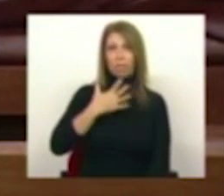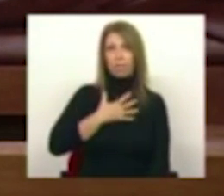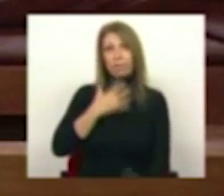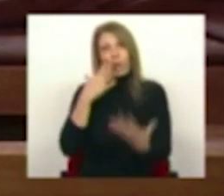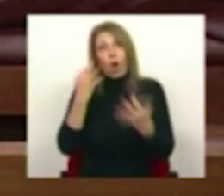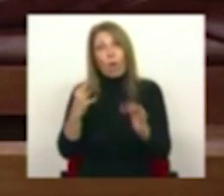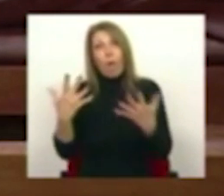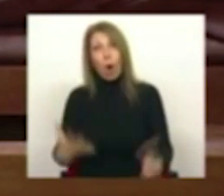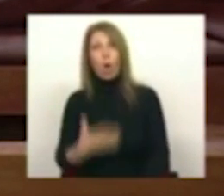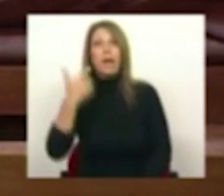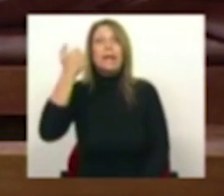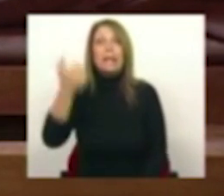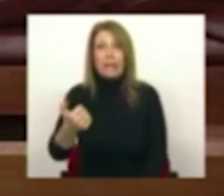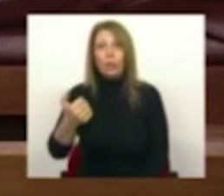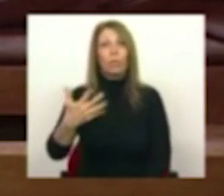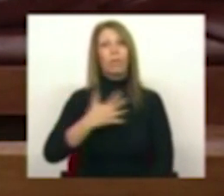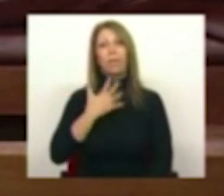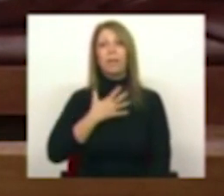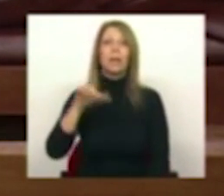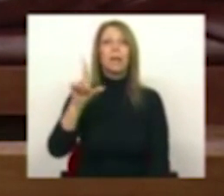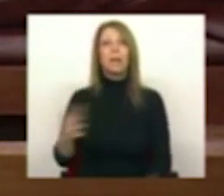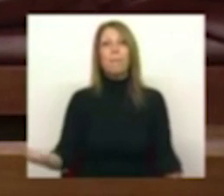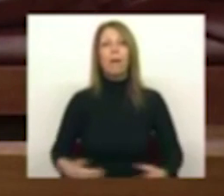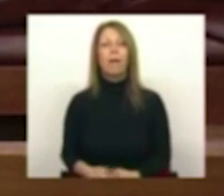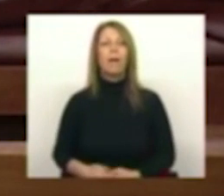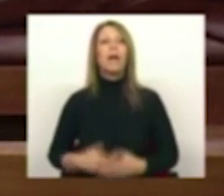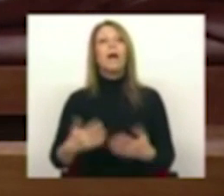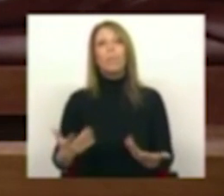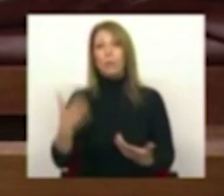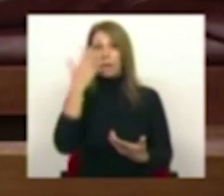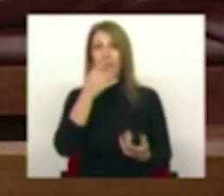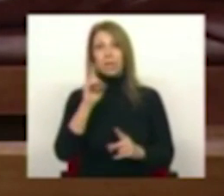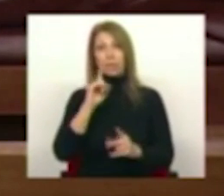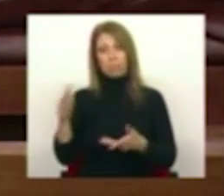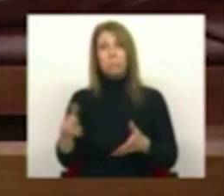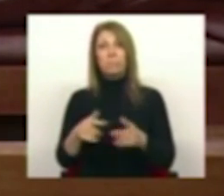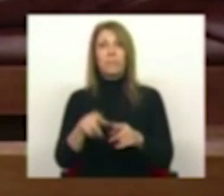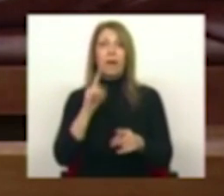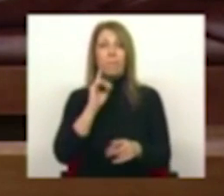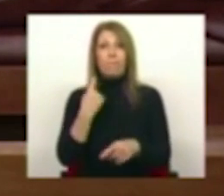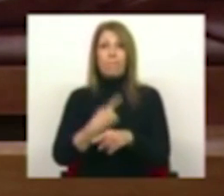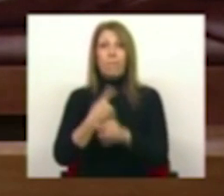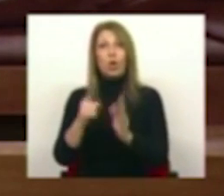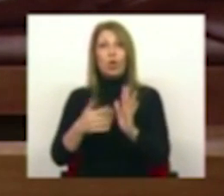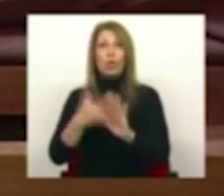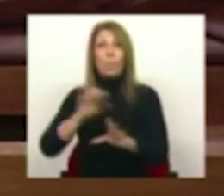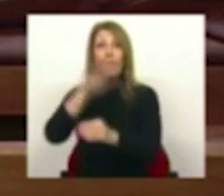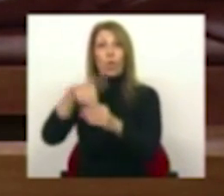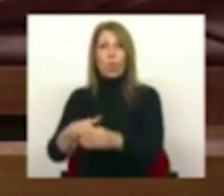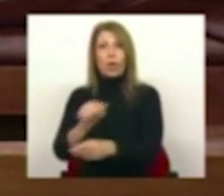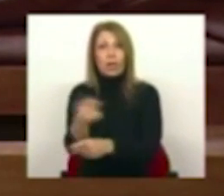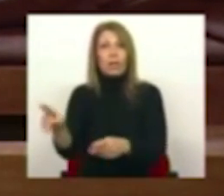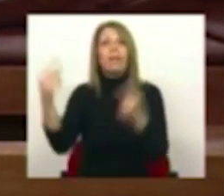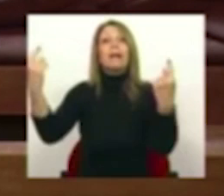Porque a direita teria ido por outro caminho já chumbado nas urnas. Com mais austeridade, mais desigualdade,